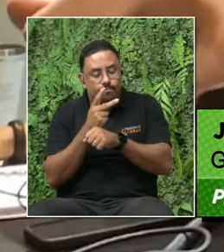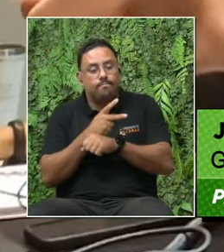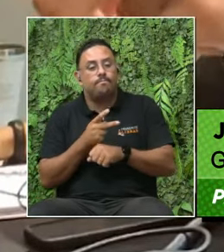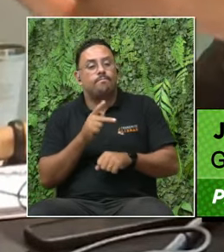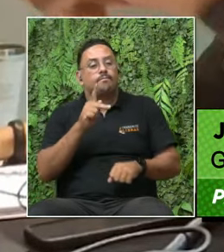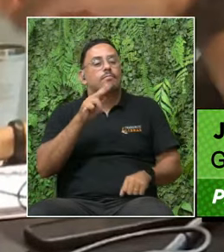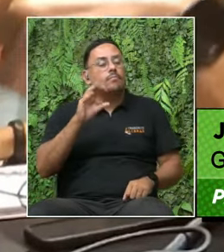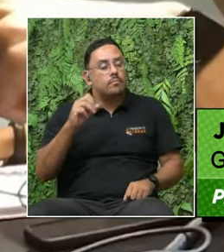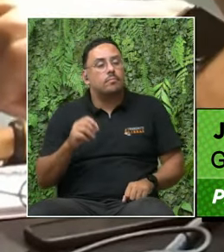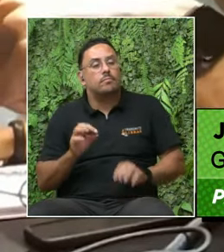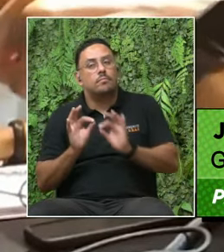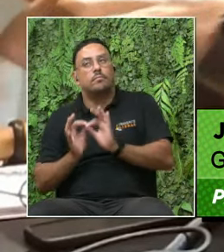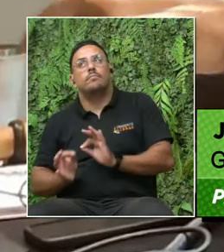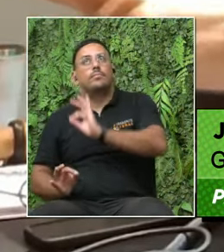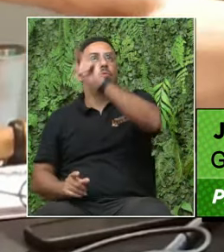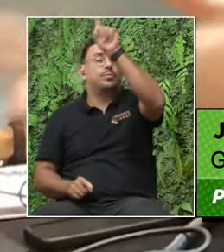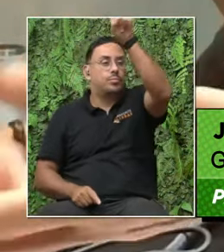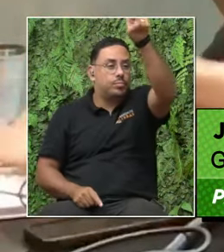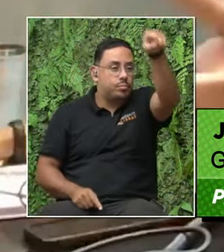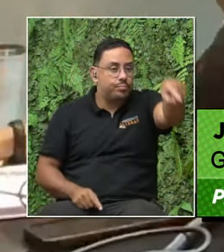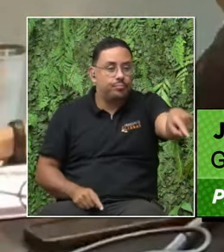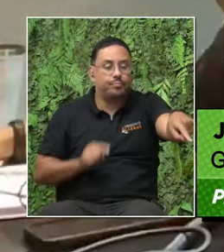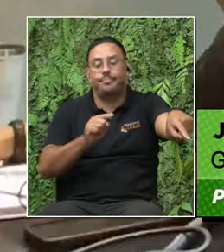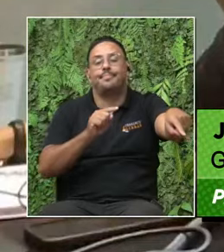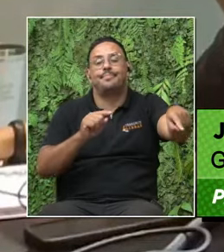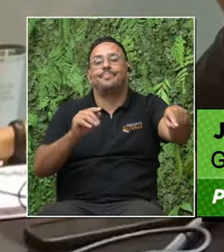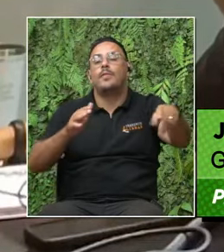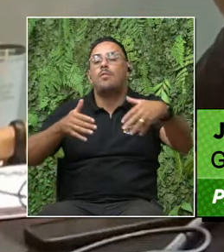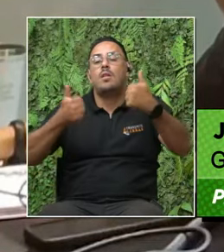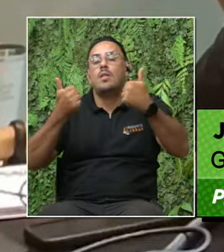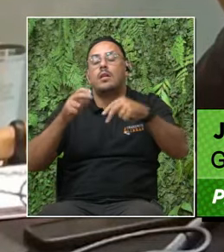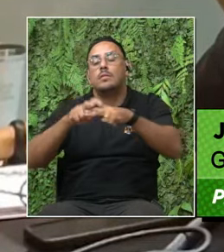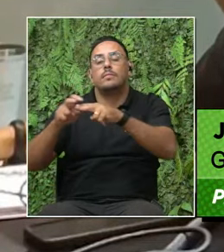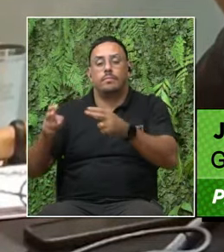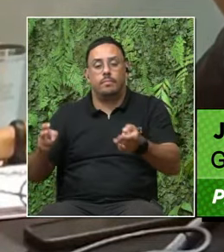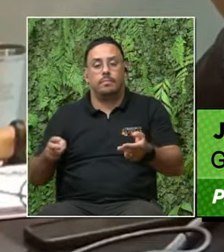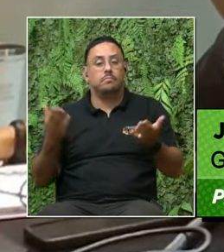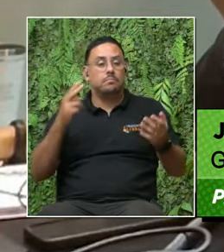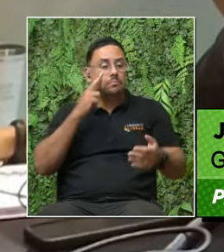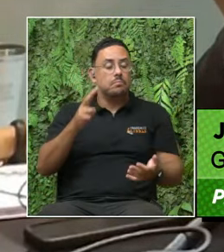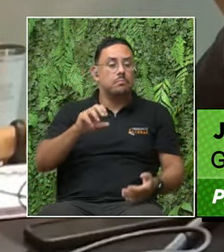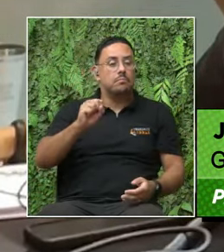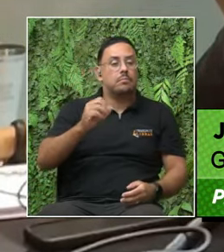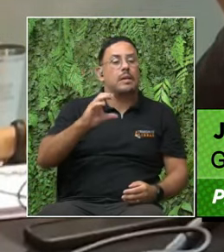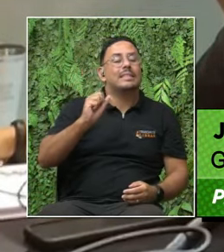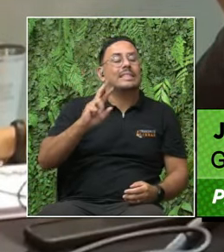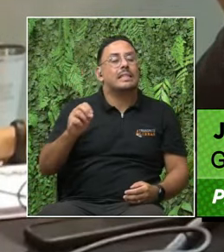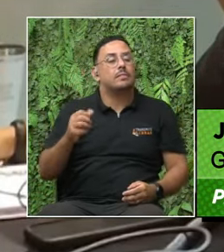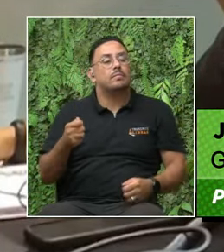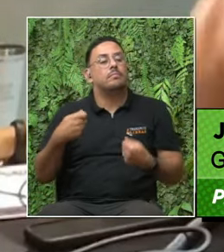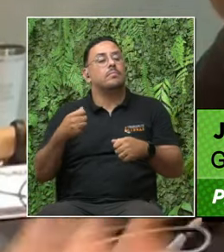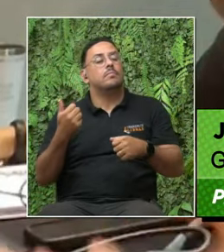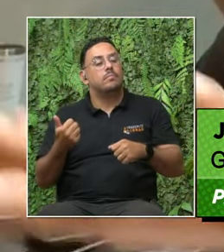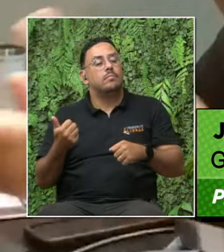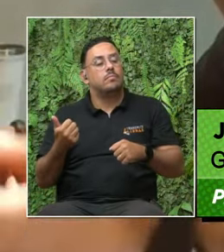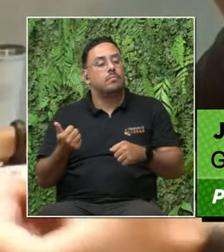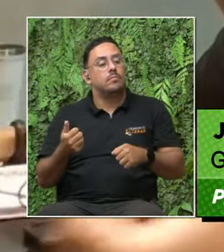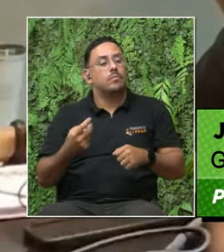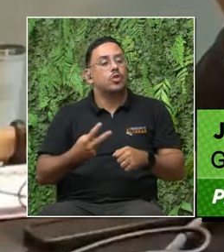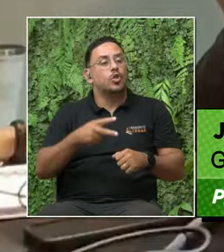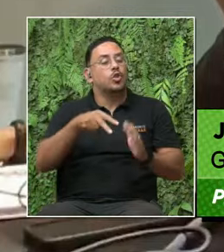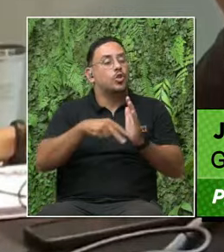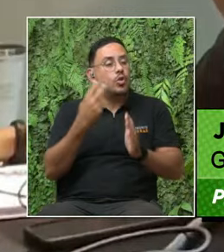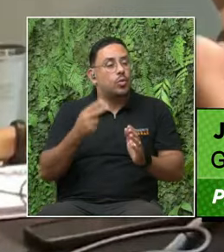muita bola esticada com a qualidade que o Atlético tinha no banco gente o escarpa precisa entrar no depois no segundo